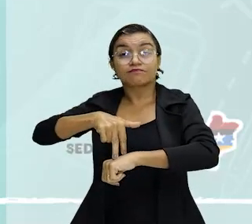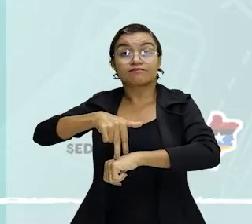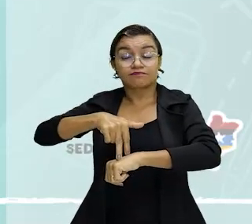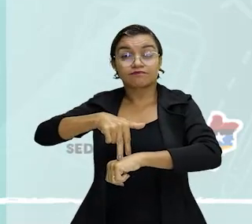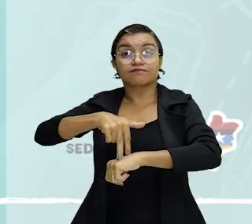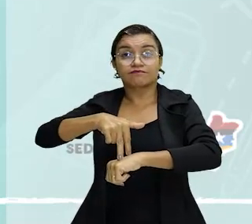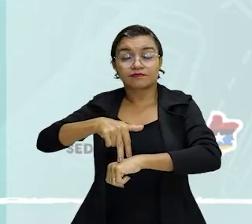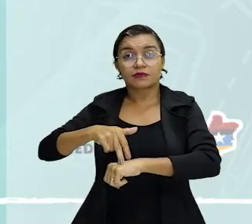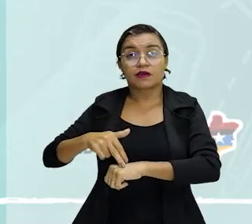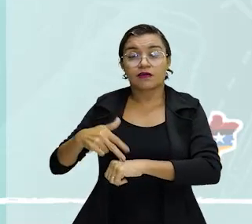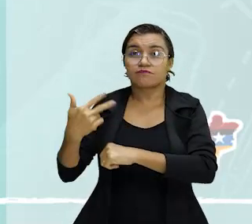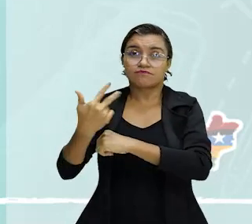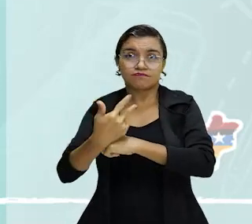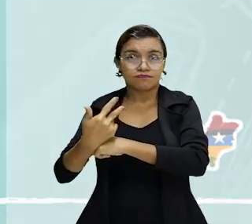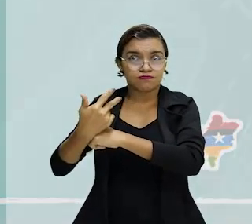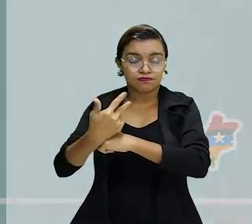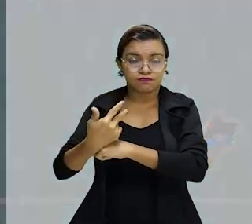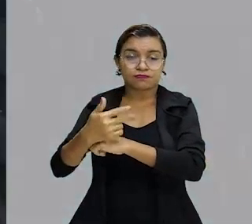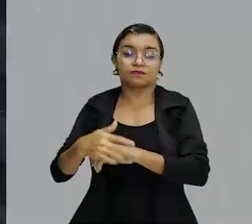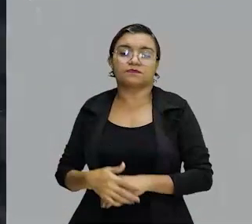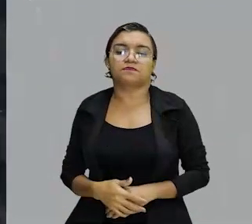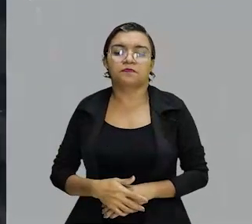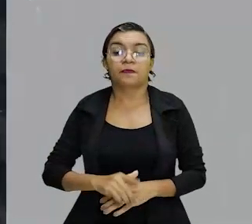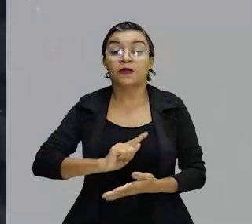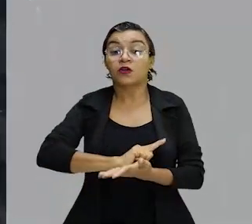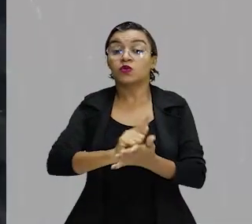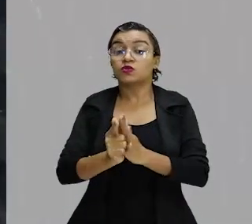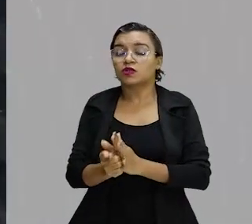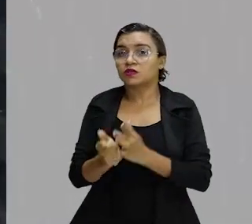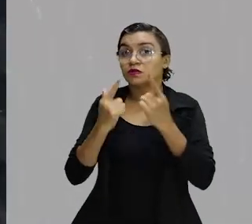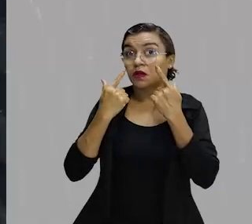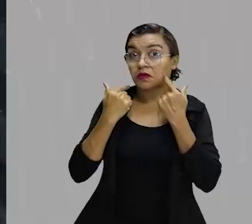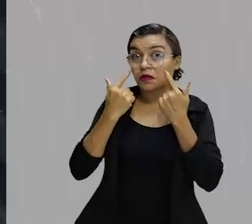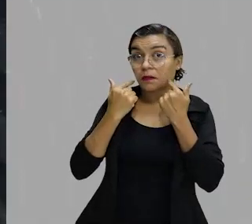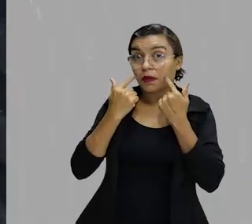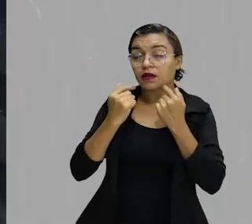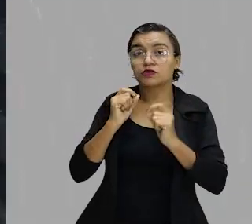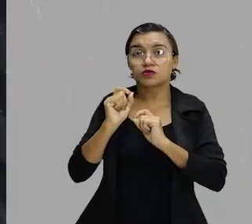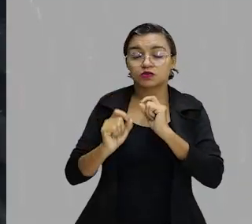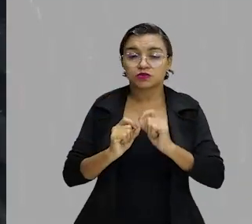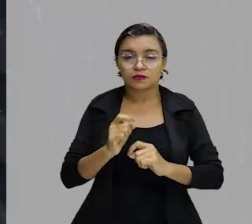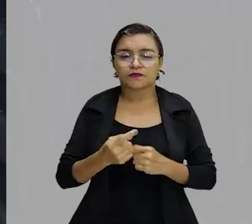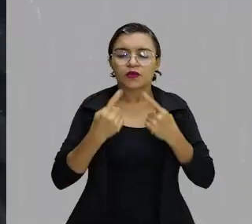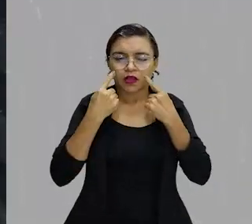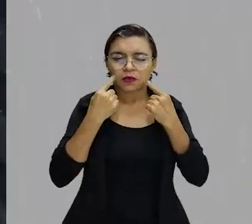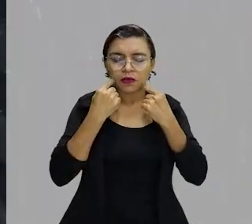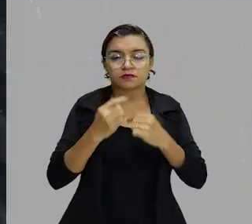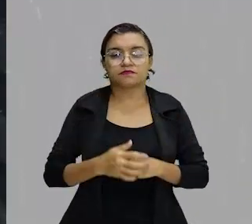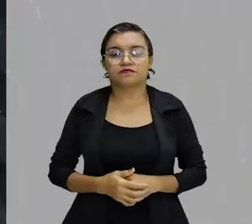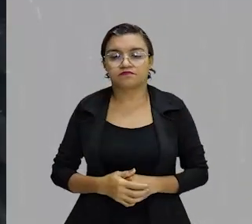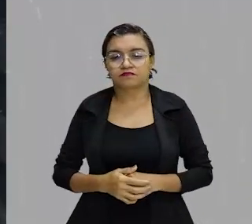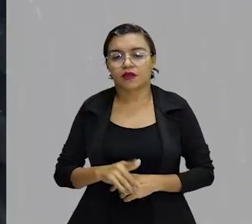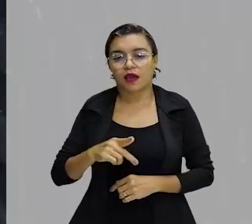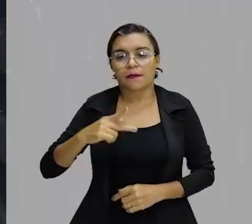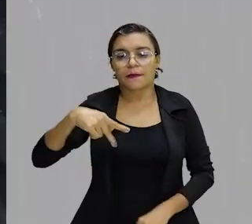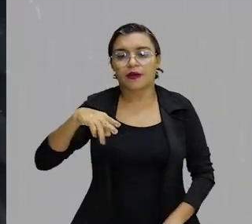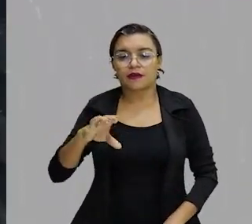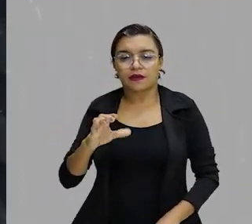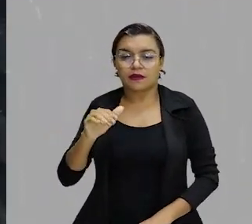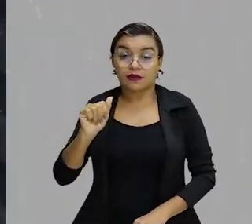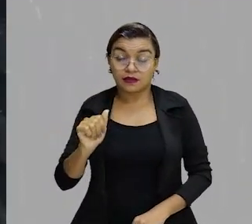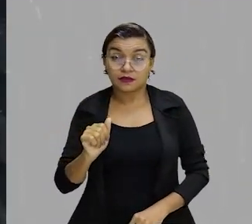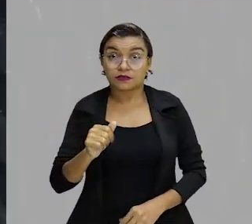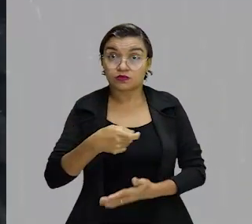seja gravada. Bom, o gênero dramático, ou a literatura dramática, mais conhecido como peças, é um